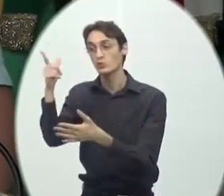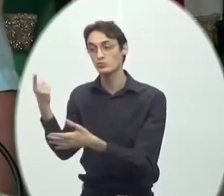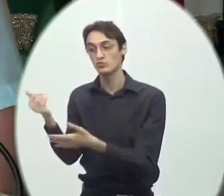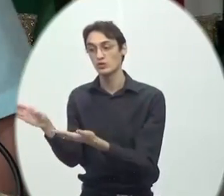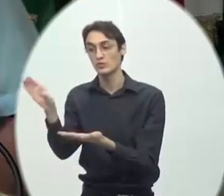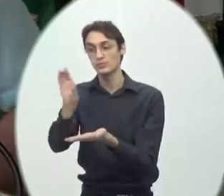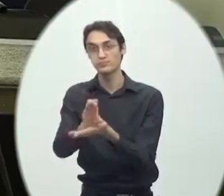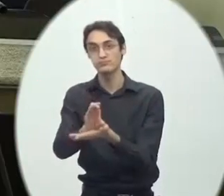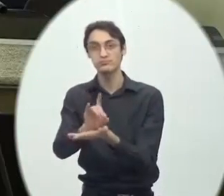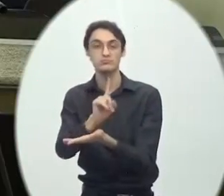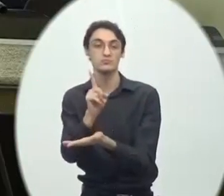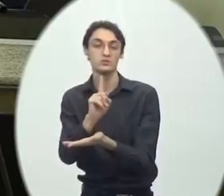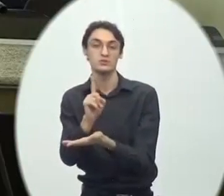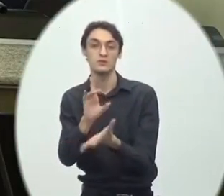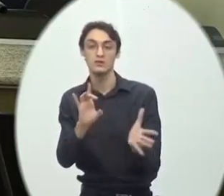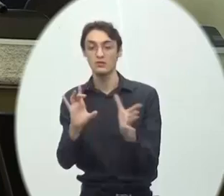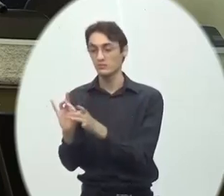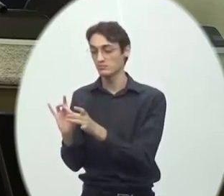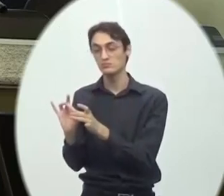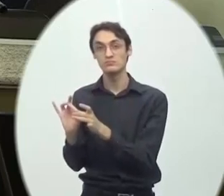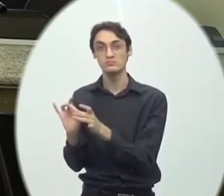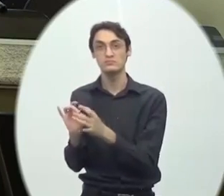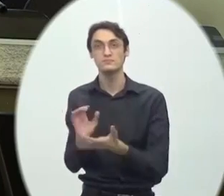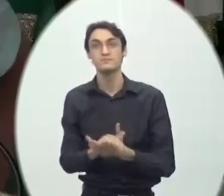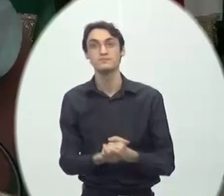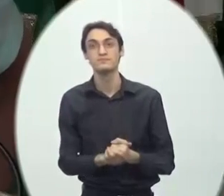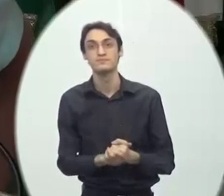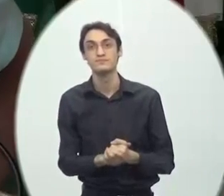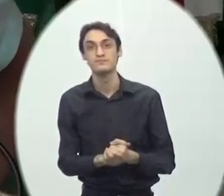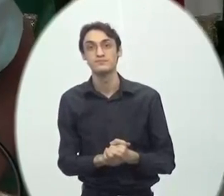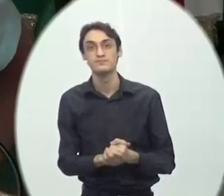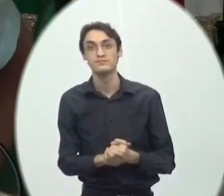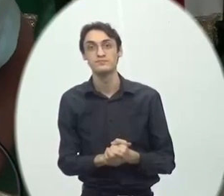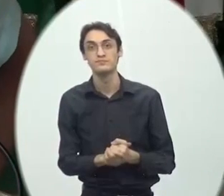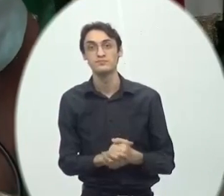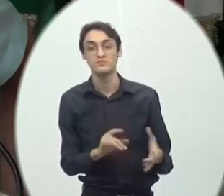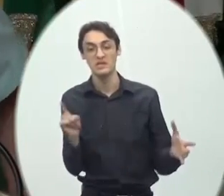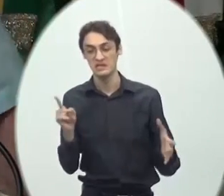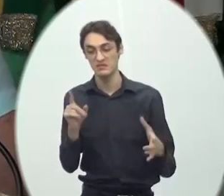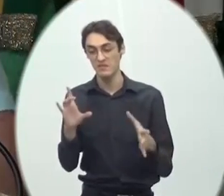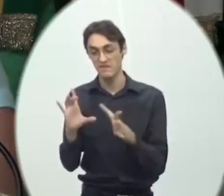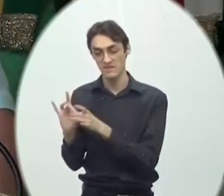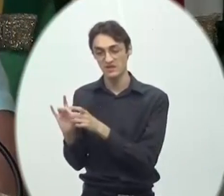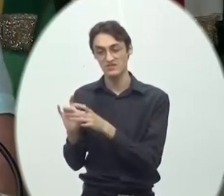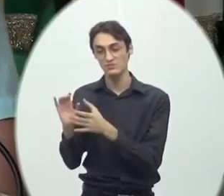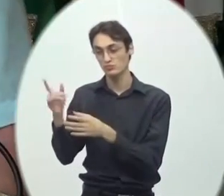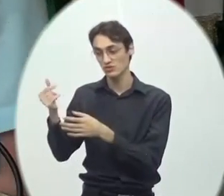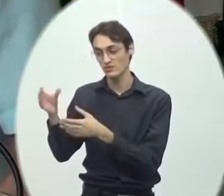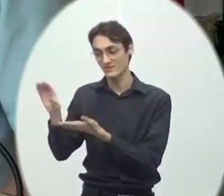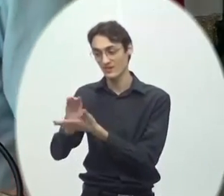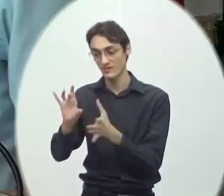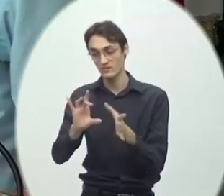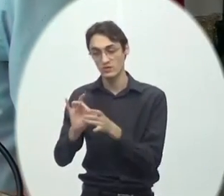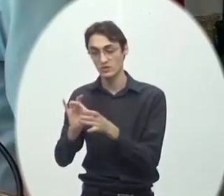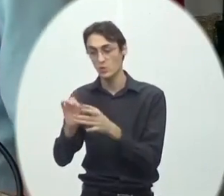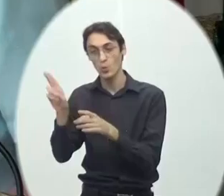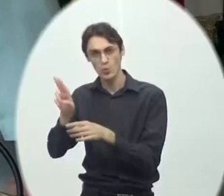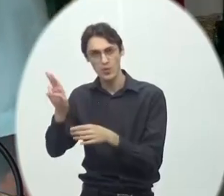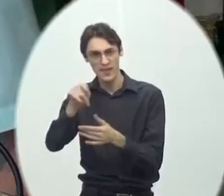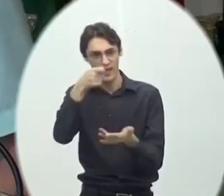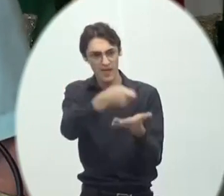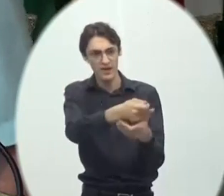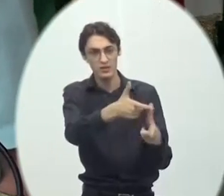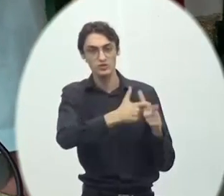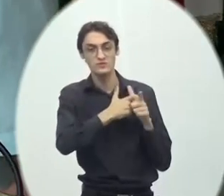Giovana. O recurso vinculado já é vinculado, não pode usar para pagar dívida. Então, a gente tem que ter uma ótica